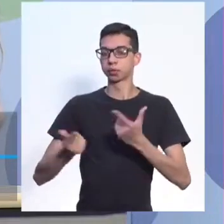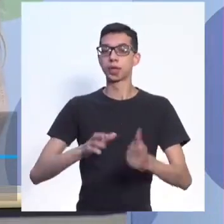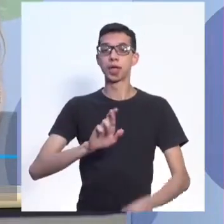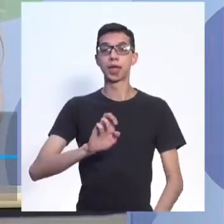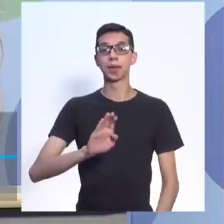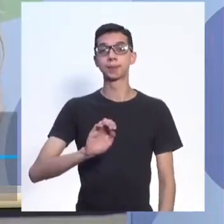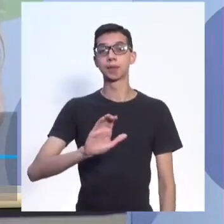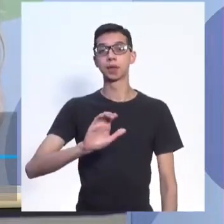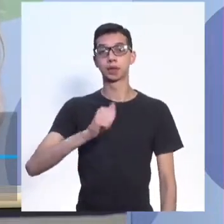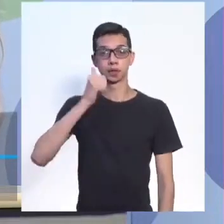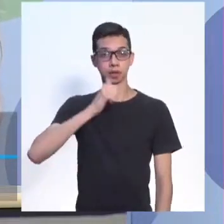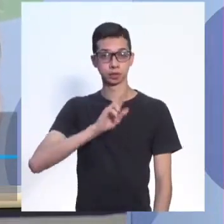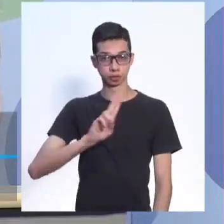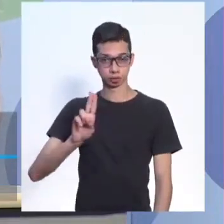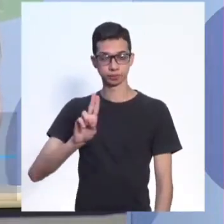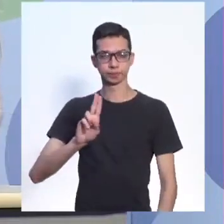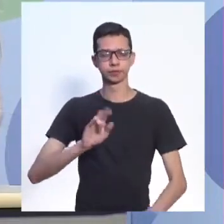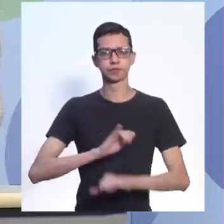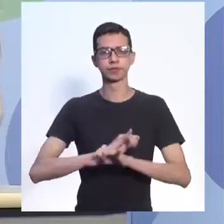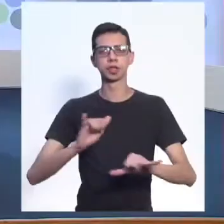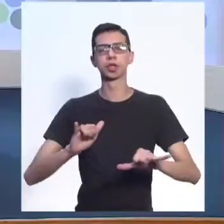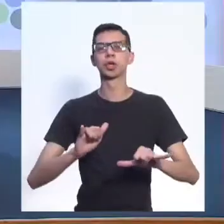falou que é tipo uma administração.